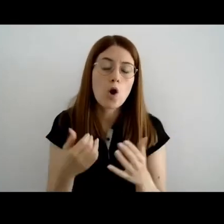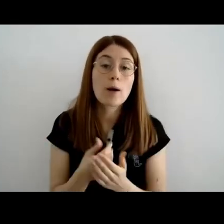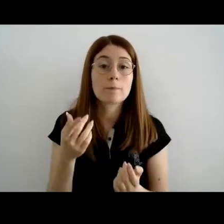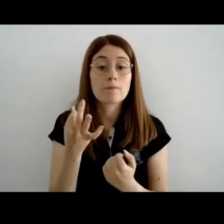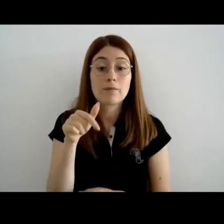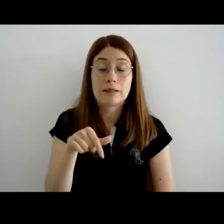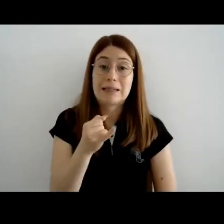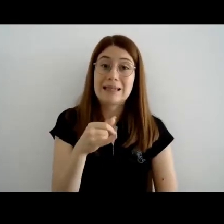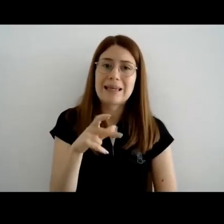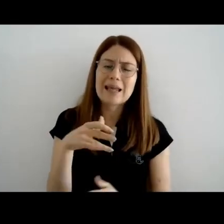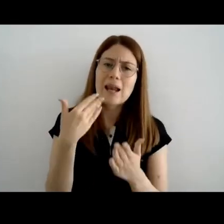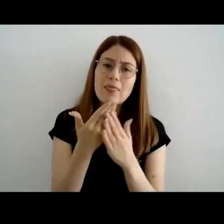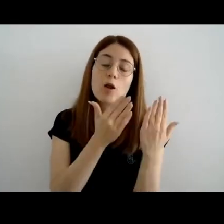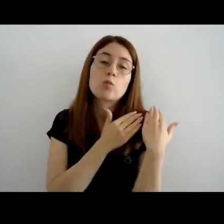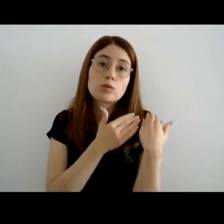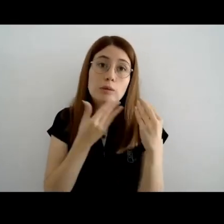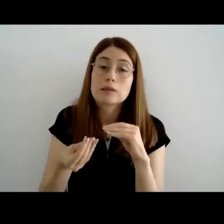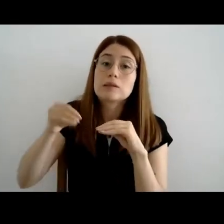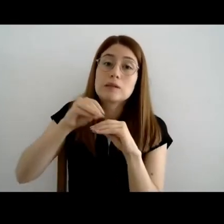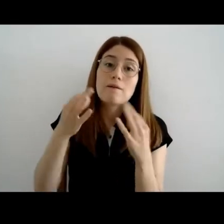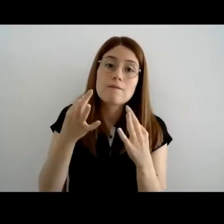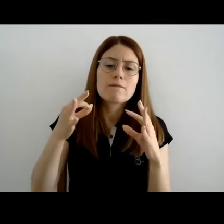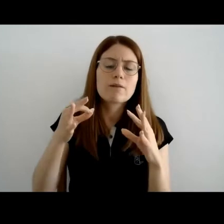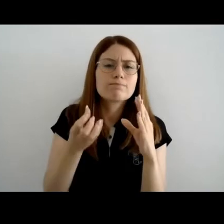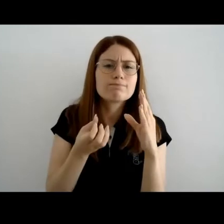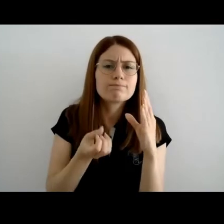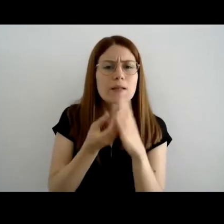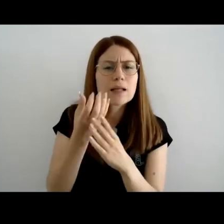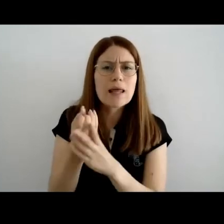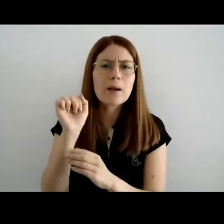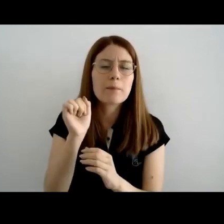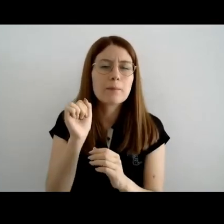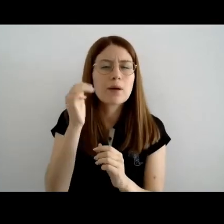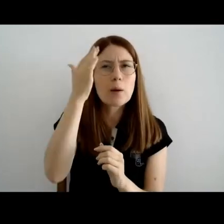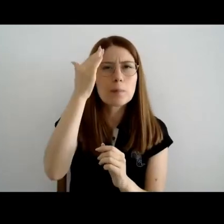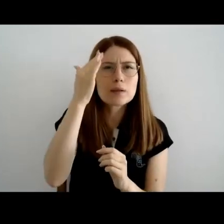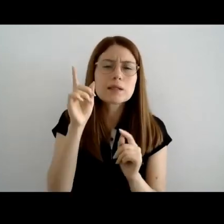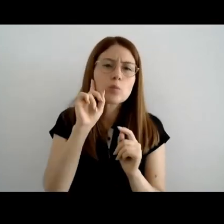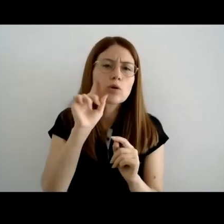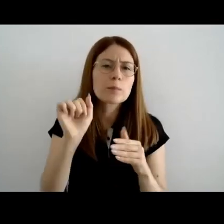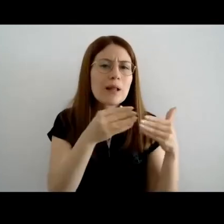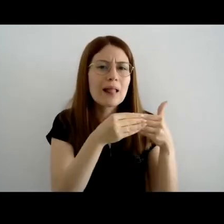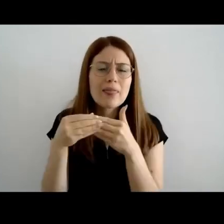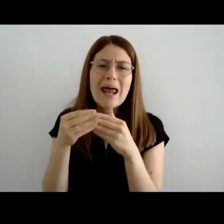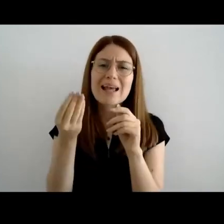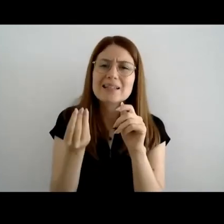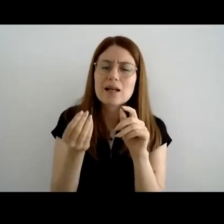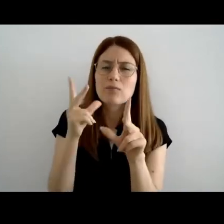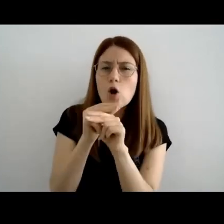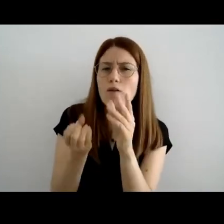de facto um dever e uma responsabilidade acrescidos no desenvolvimento das competências-chave de liderança, de inovação, de